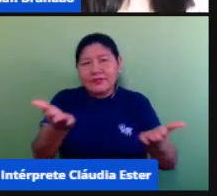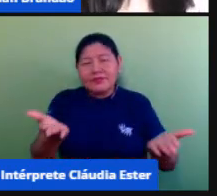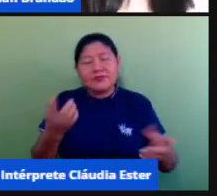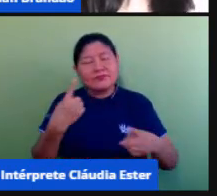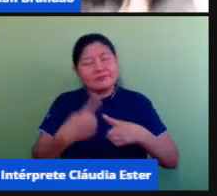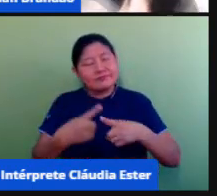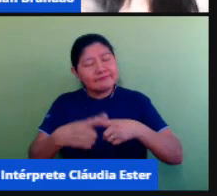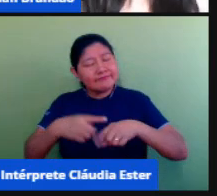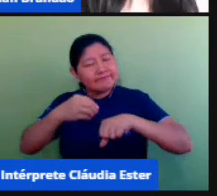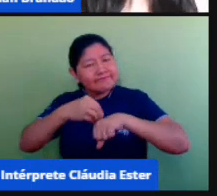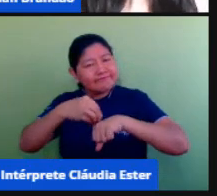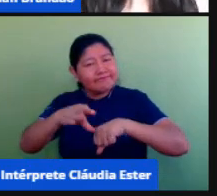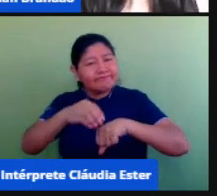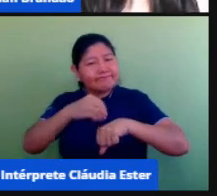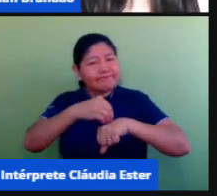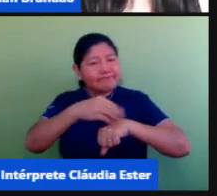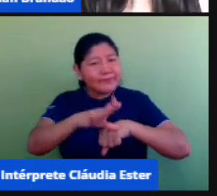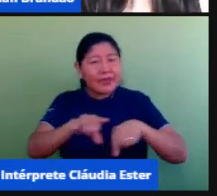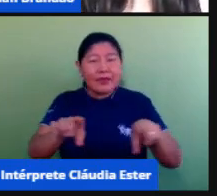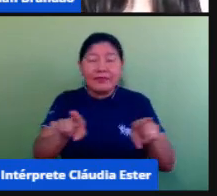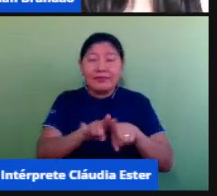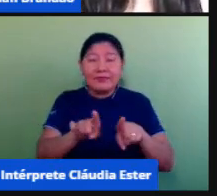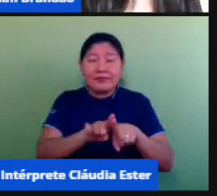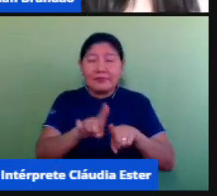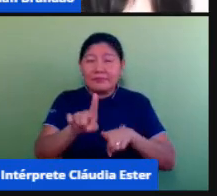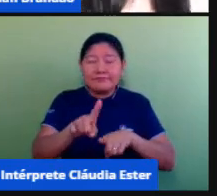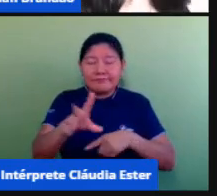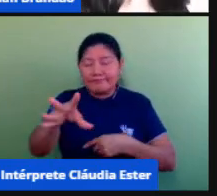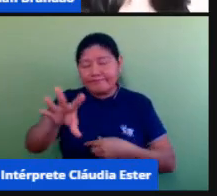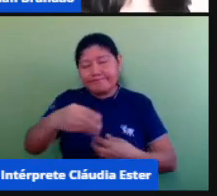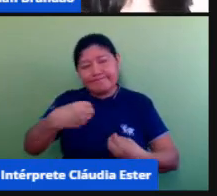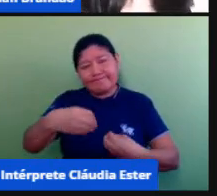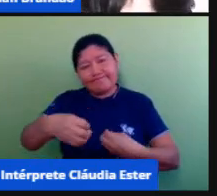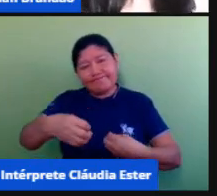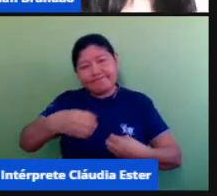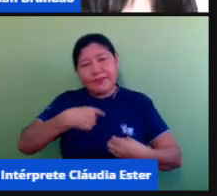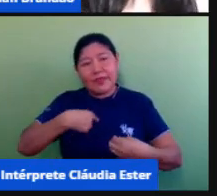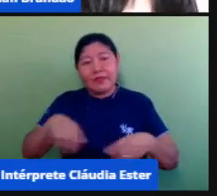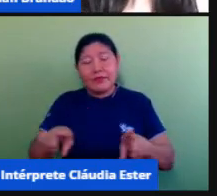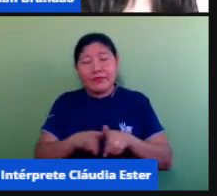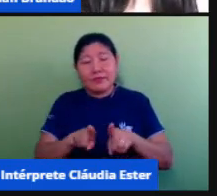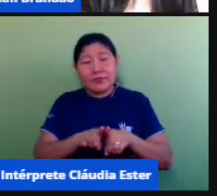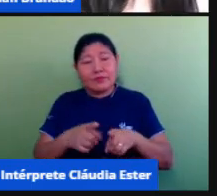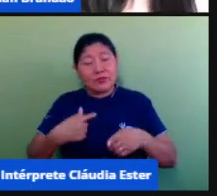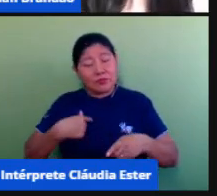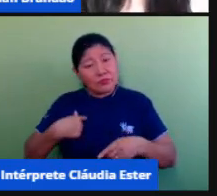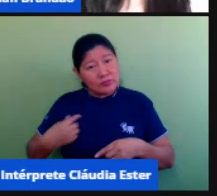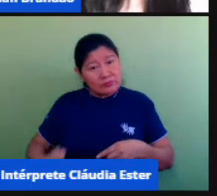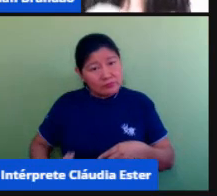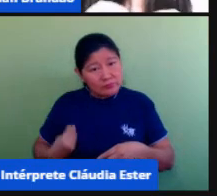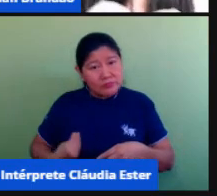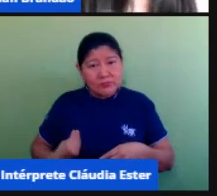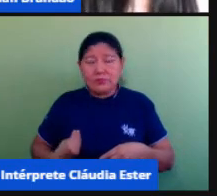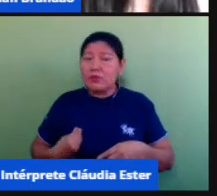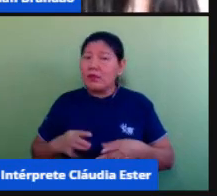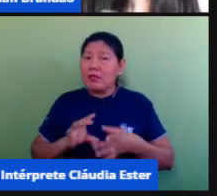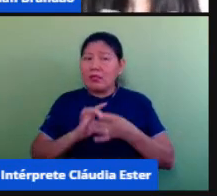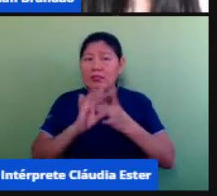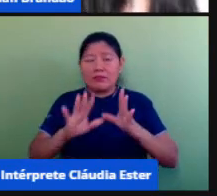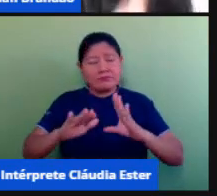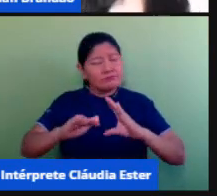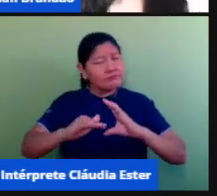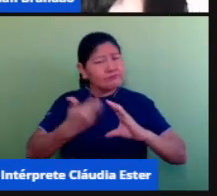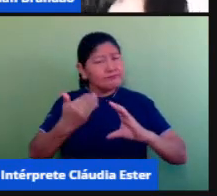e por aprender muito com vocês nesse momento significativo. Me coloco à disposição de todos e deixo um